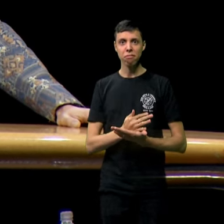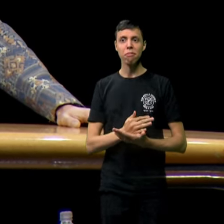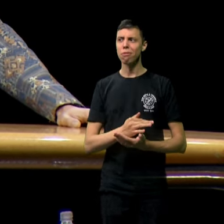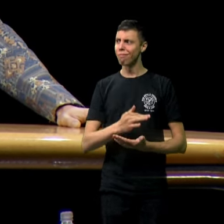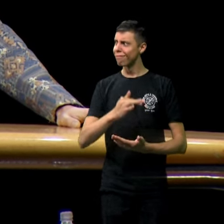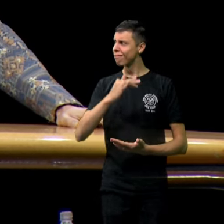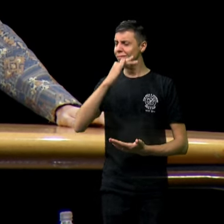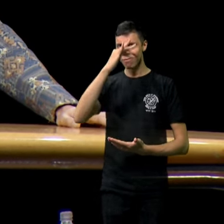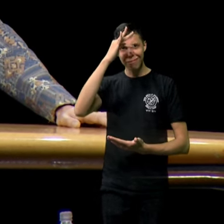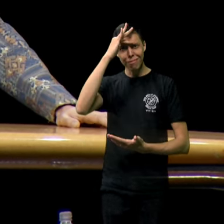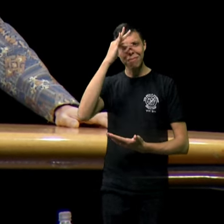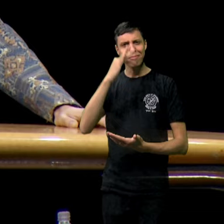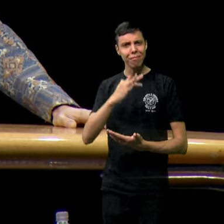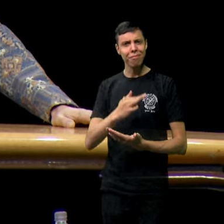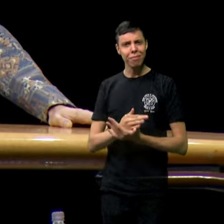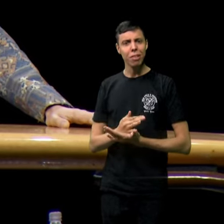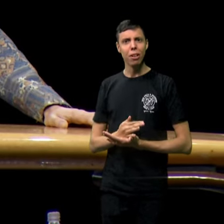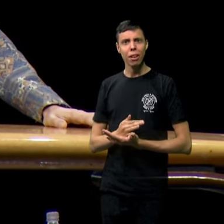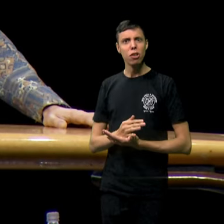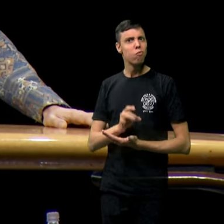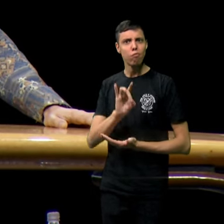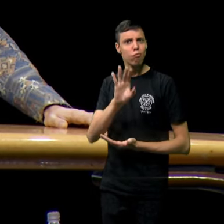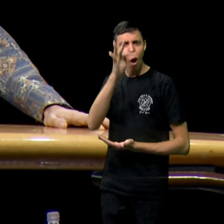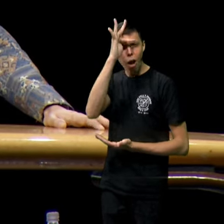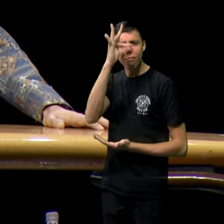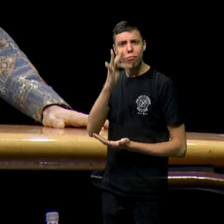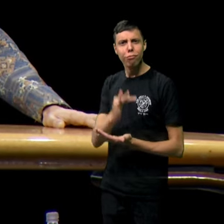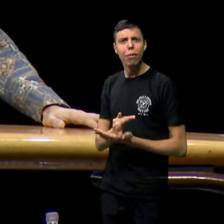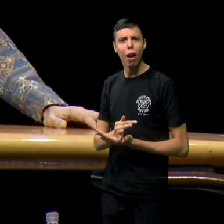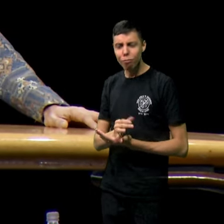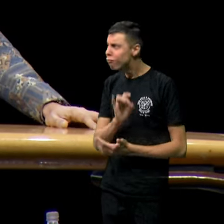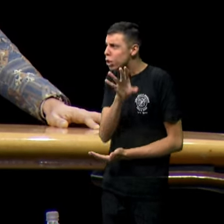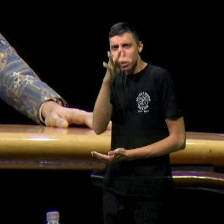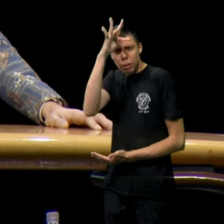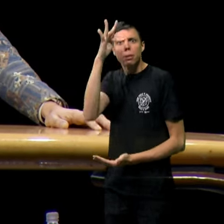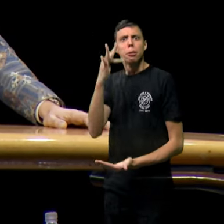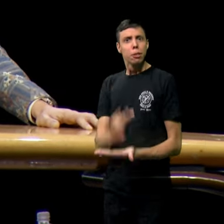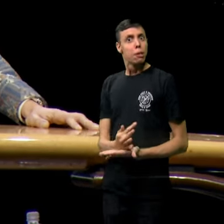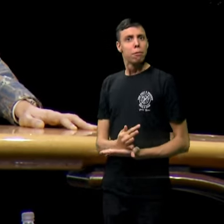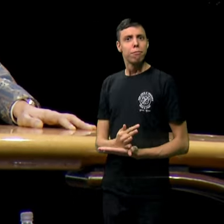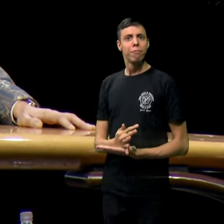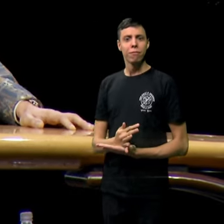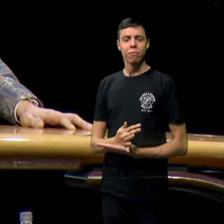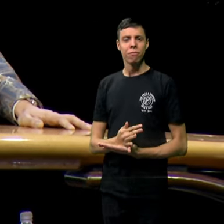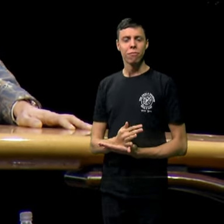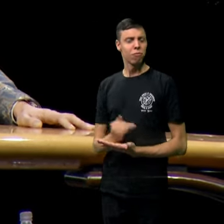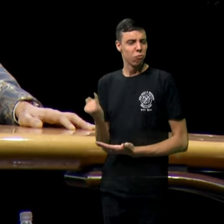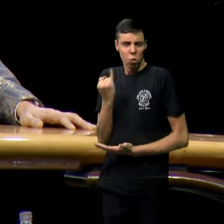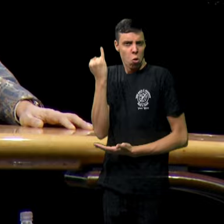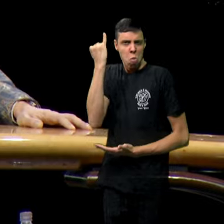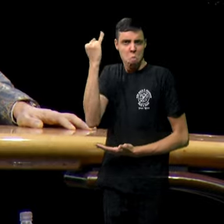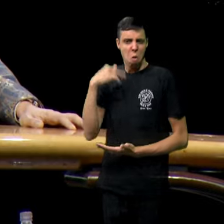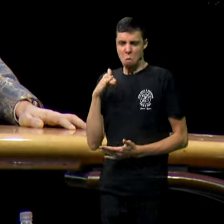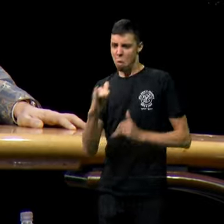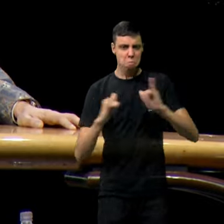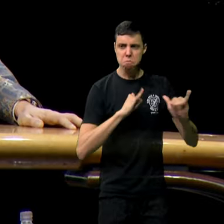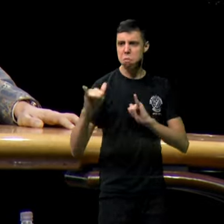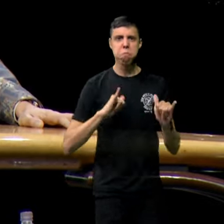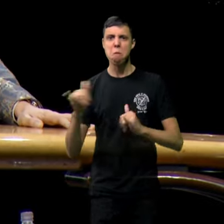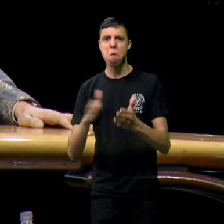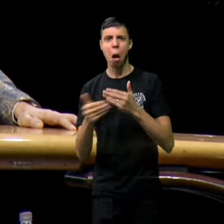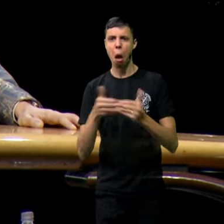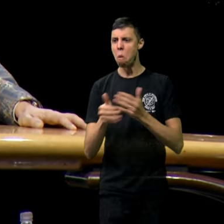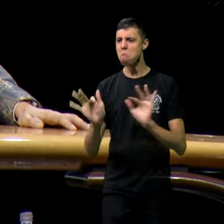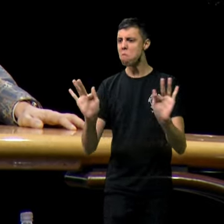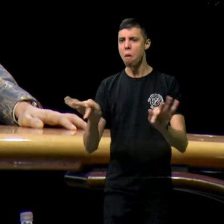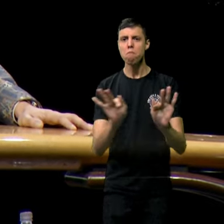Pela fé. Pela fé, pela fé. Não me importa o que eu fale, não importa o que eu diga. Ao fim, ao